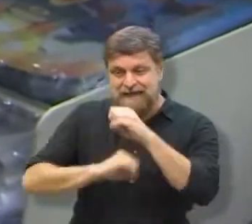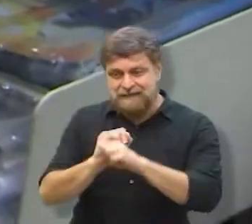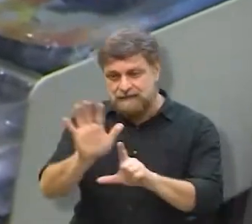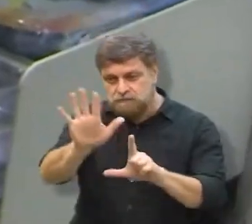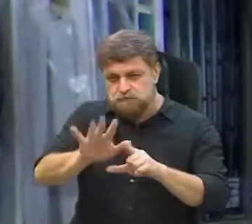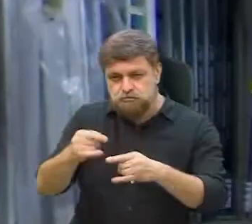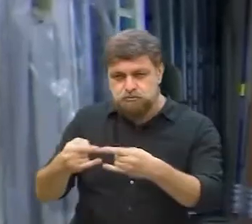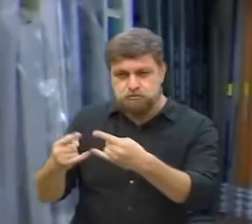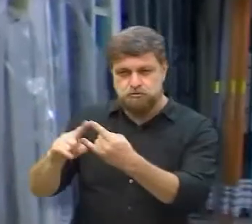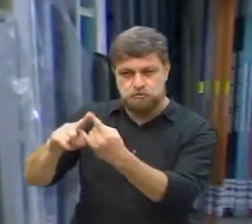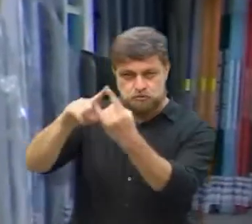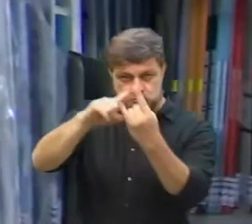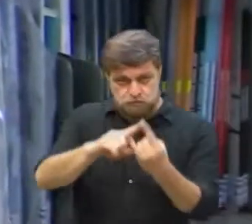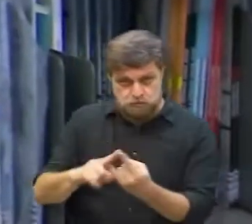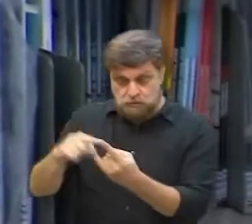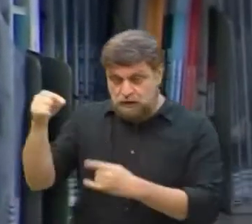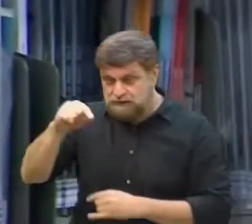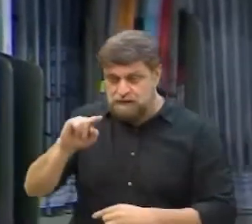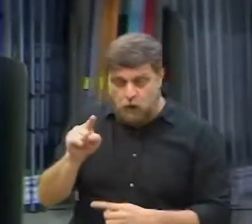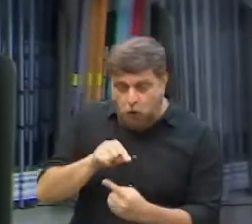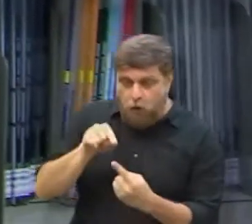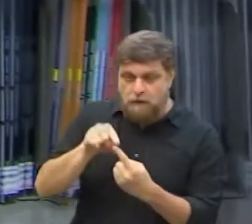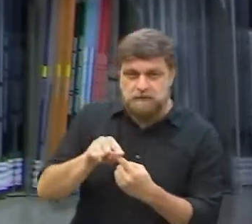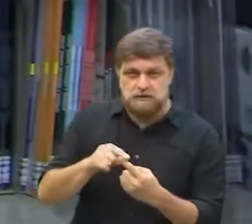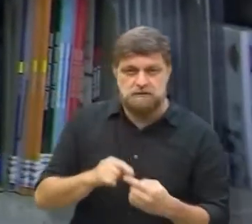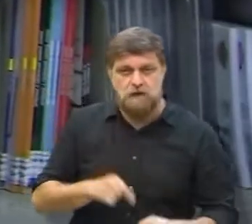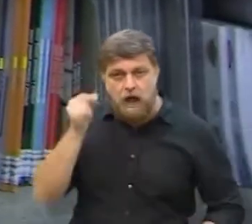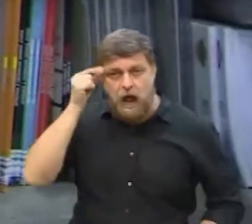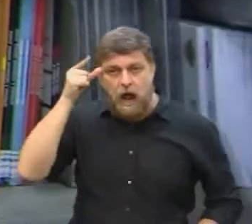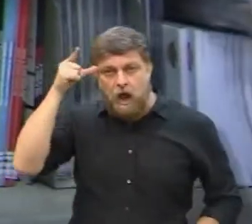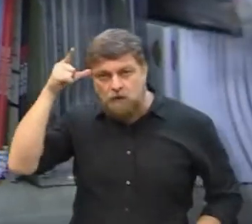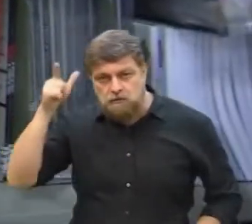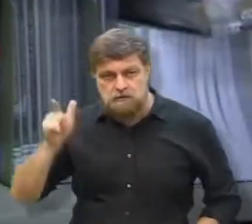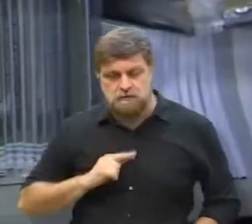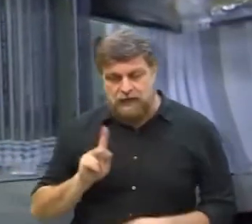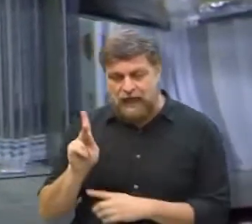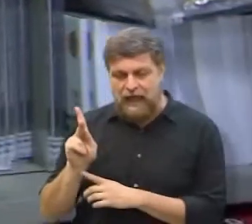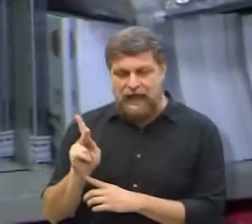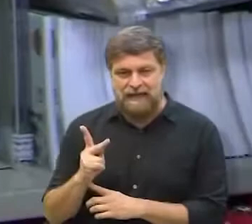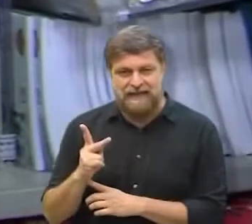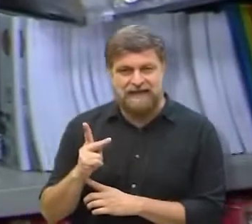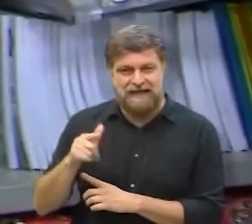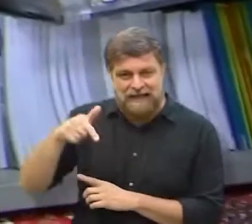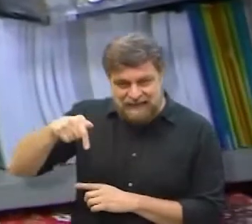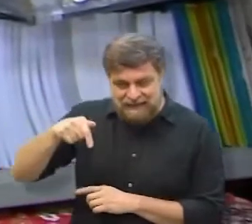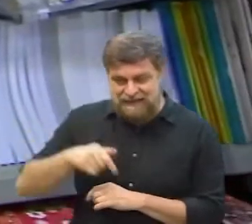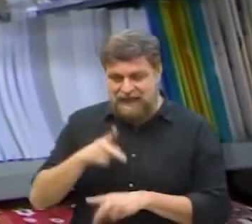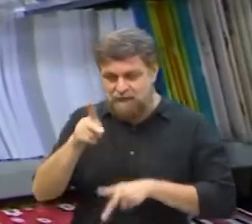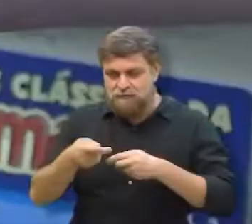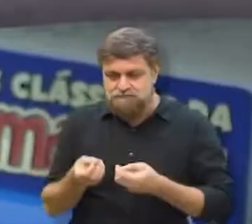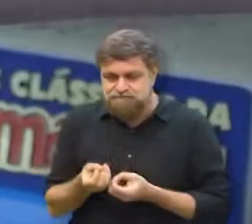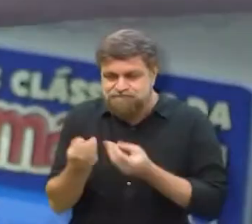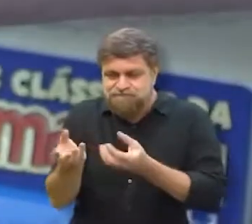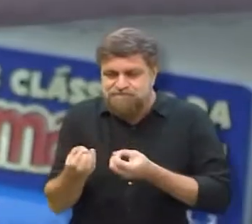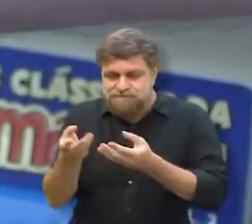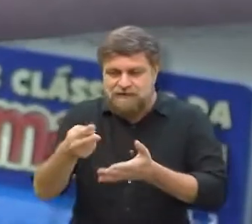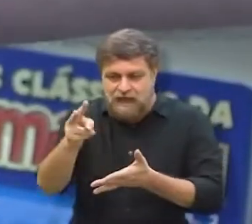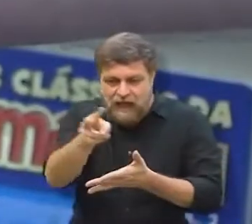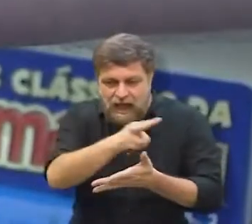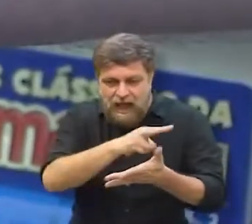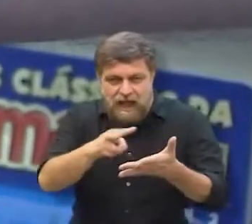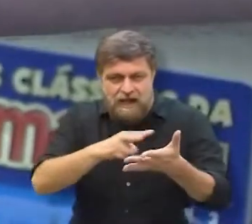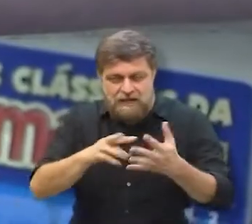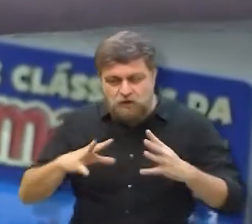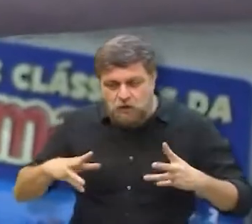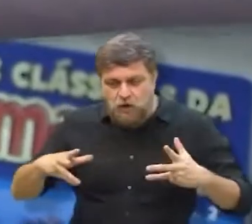forma online, tem como principal objetivo compartilhar a cultura dos HQs entre a população e estimular